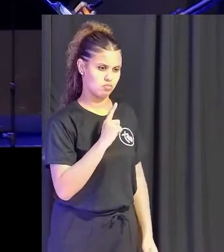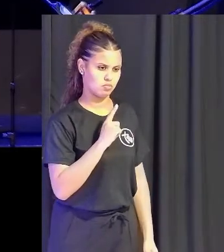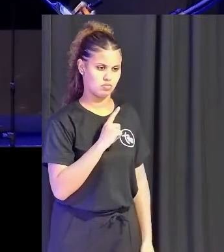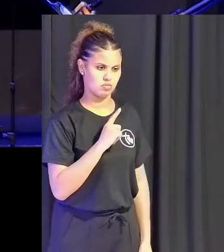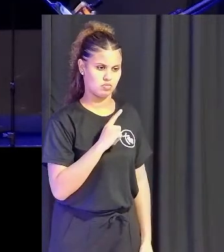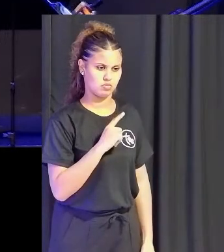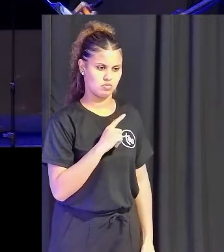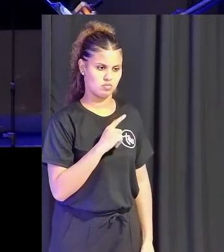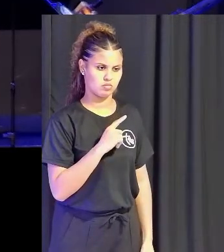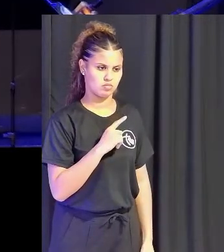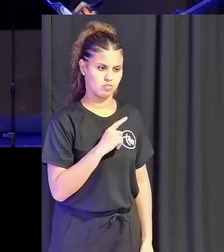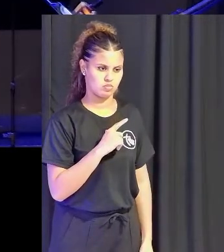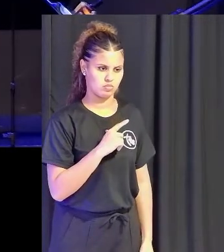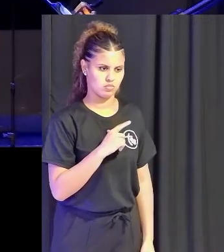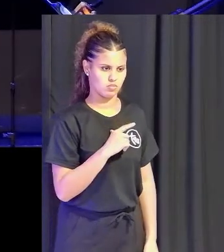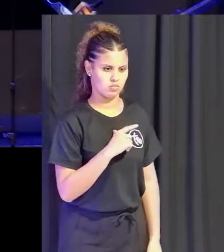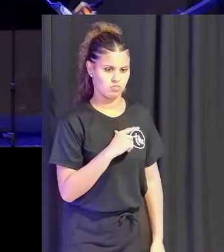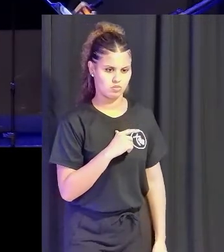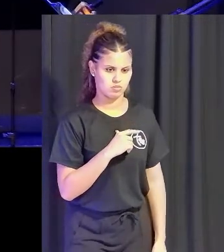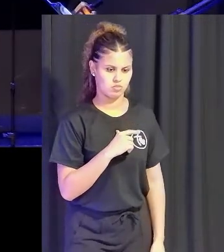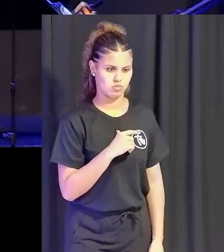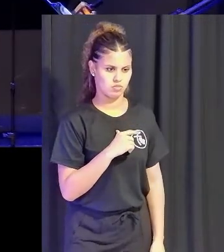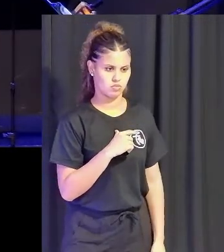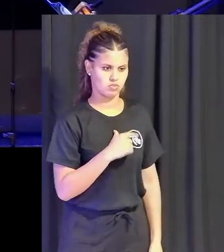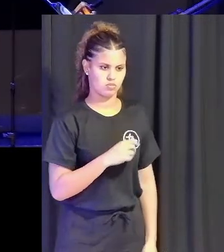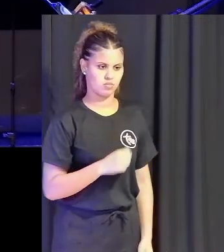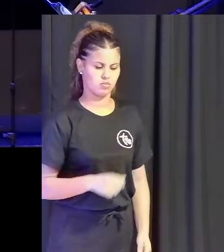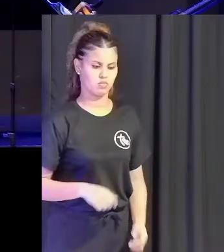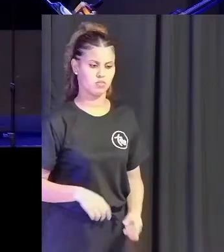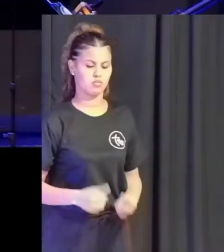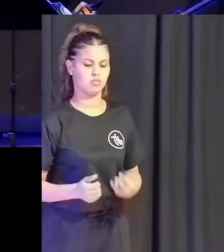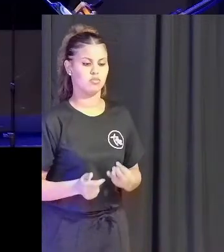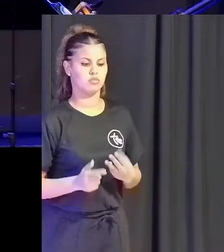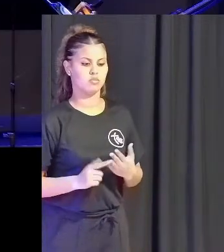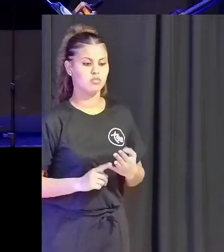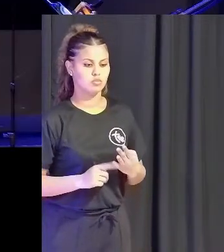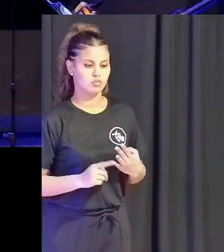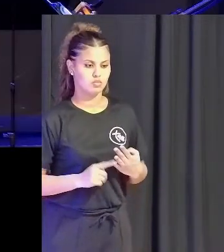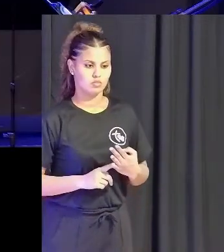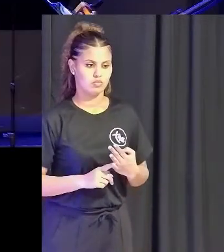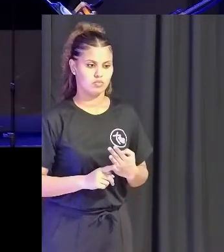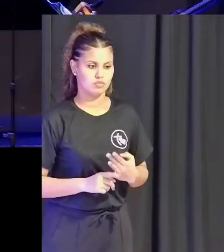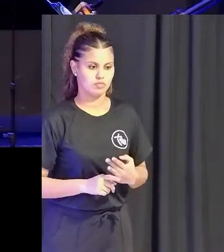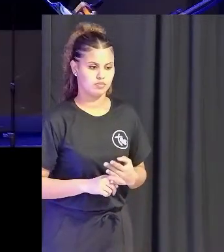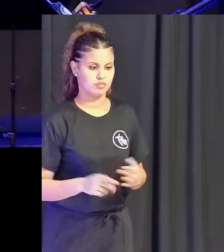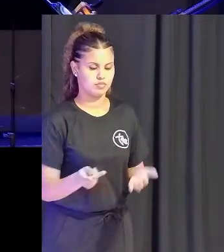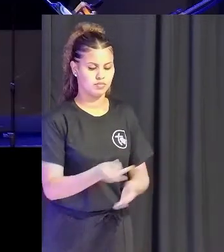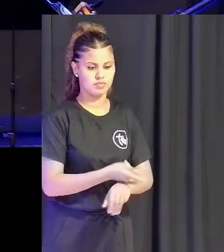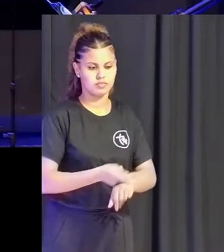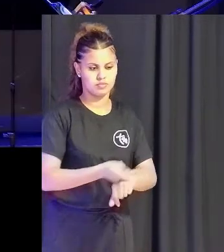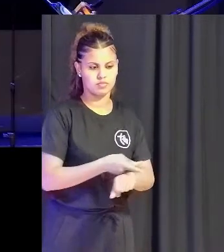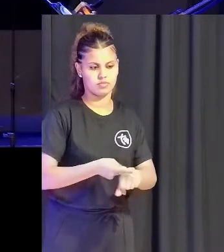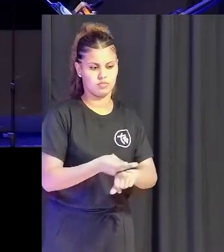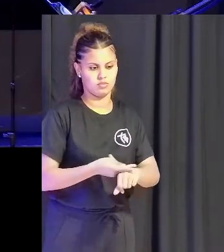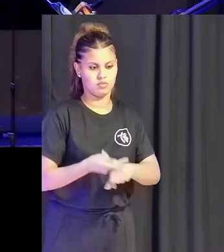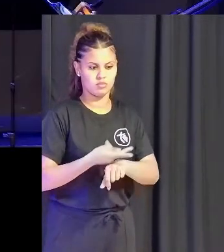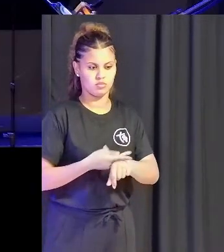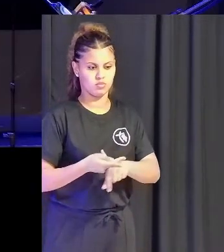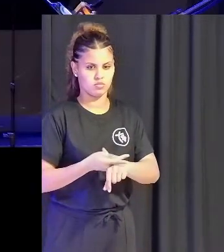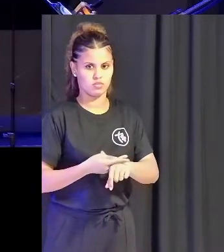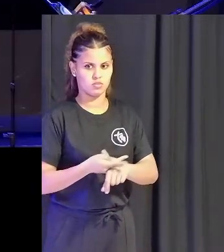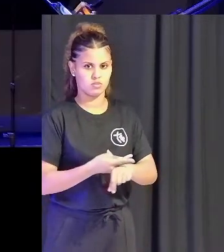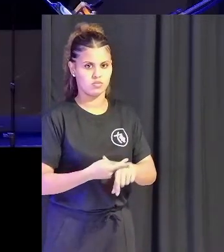Então, o quarto ponto no dia de hoje é que busca o escape que Jesus